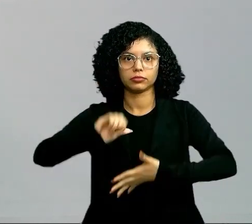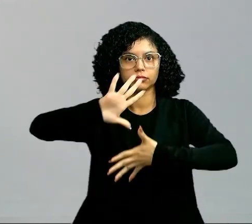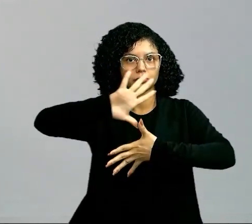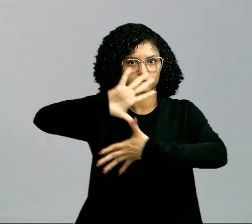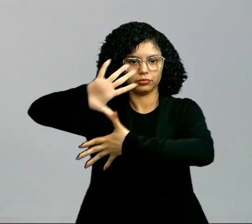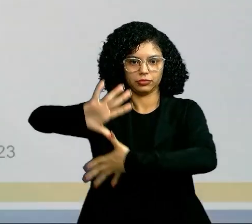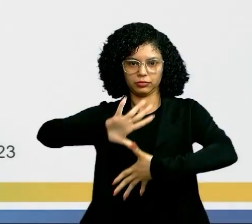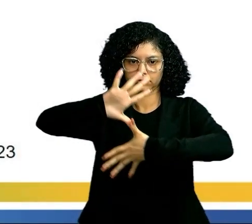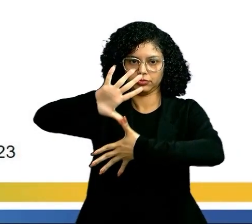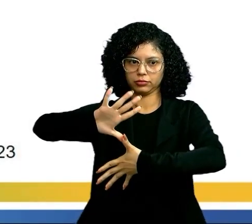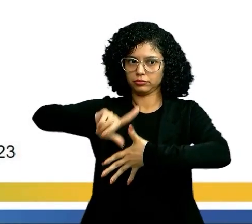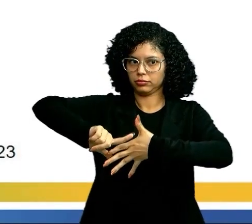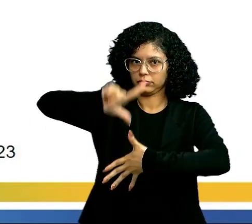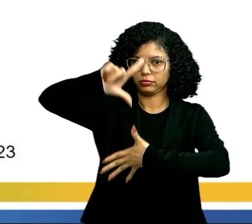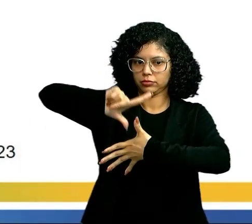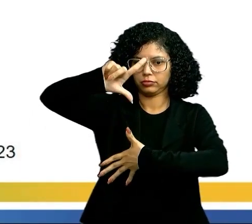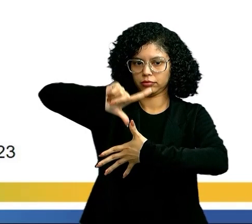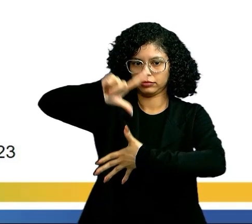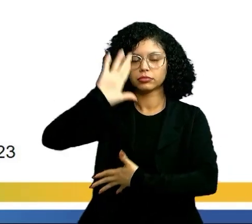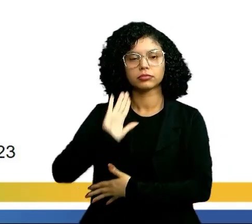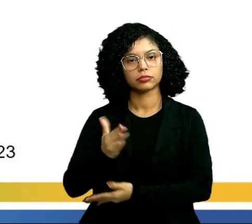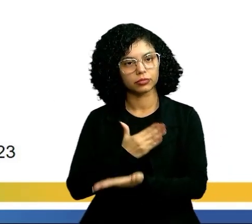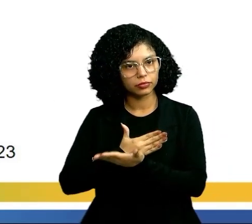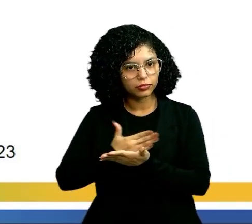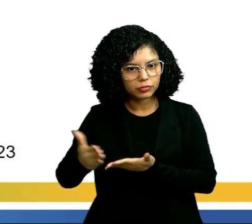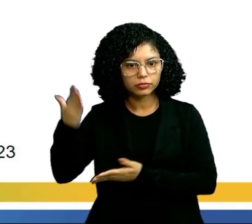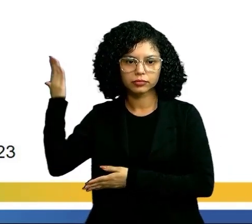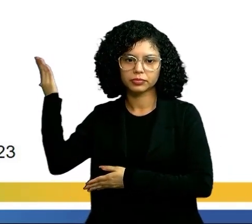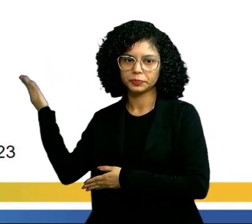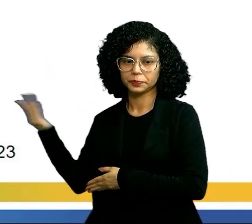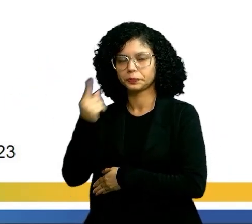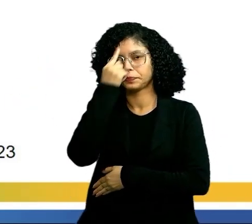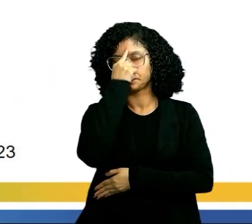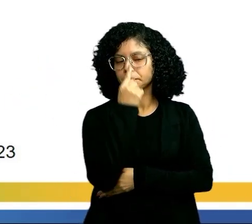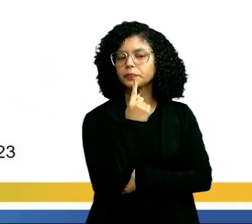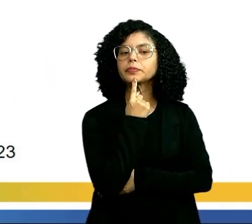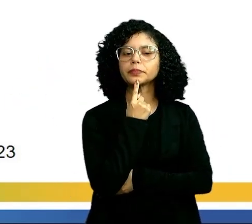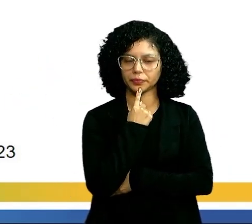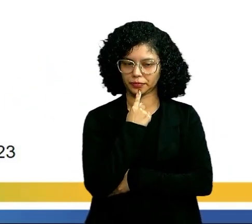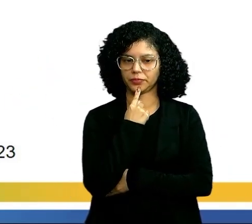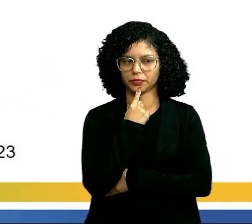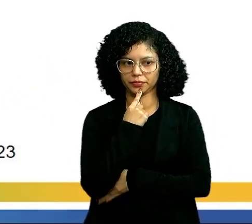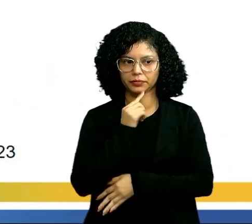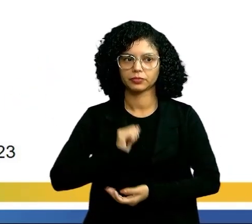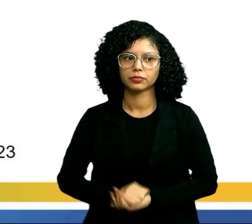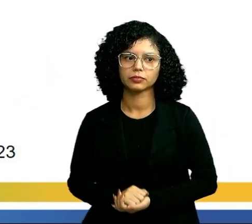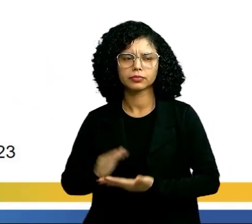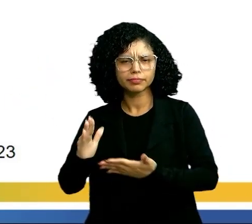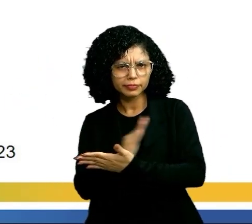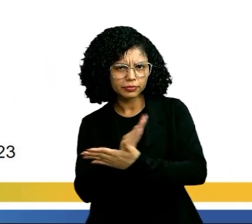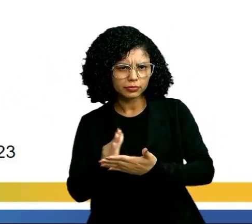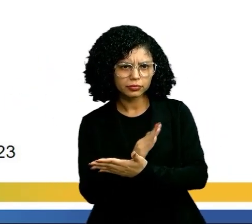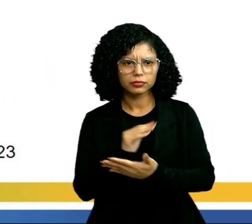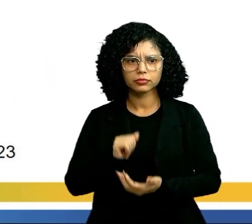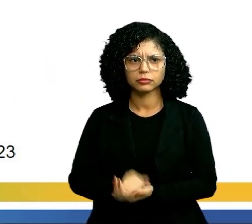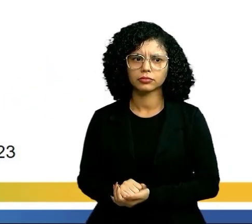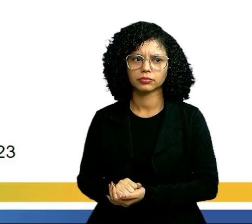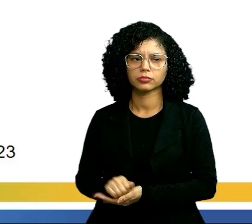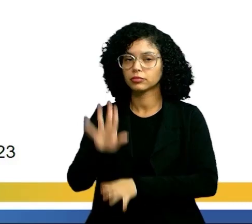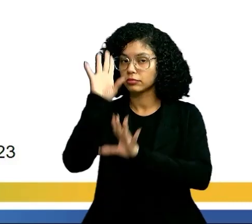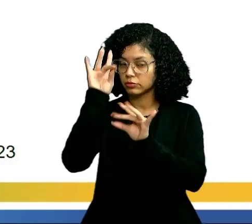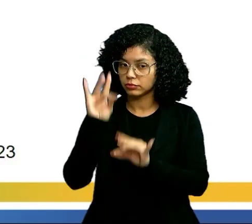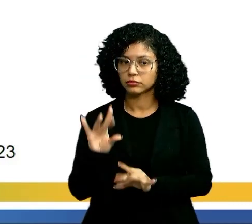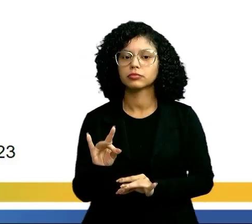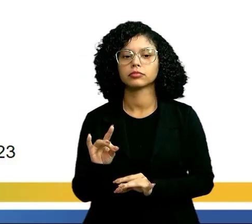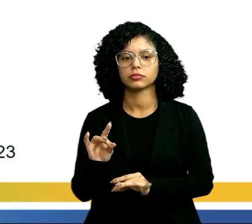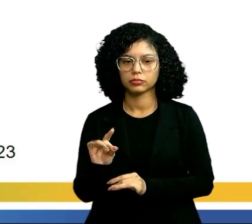América Latina. A gente já começa colocando na tela para vocês alguns quesitos